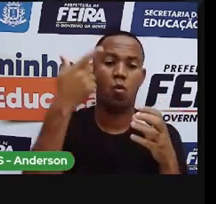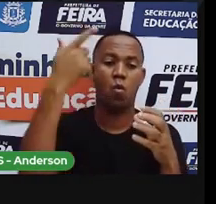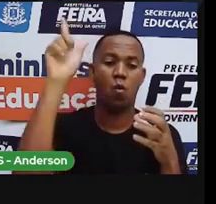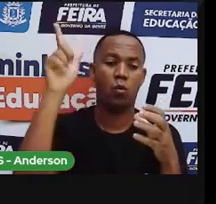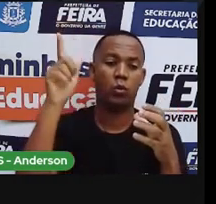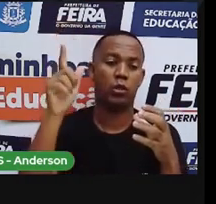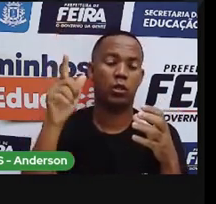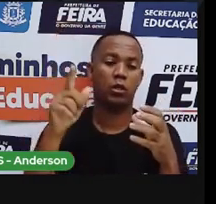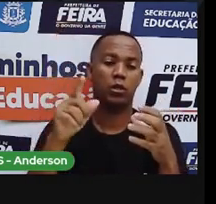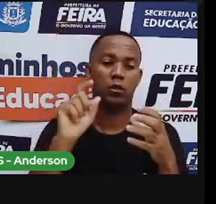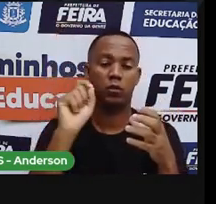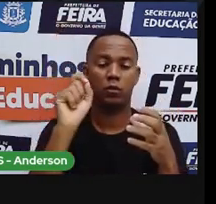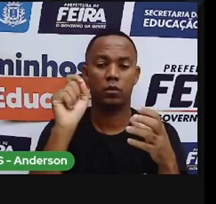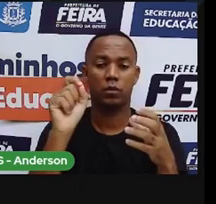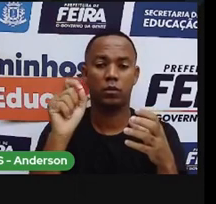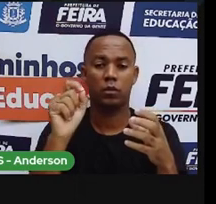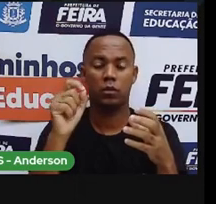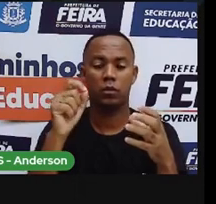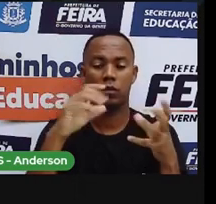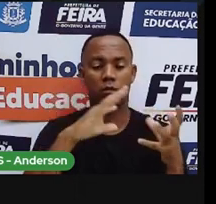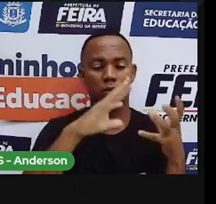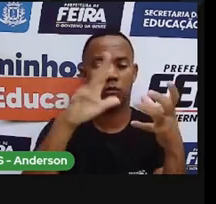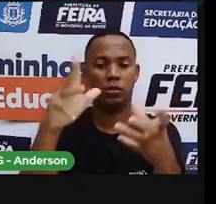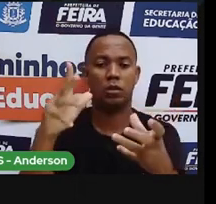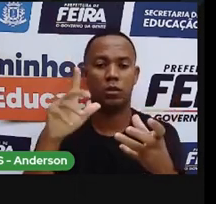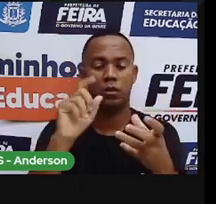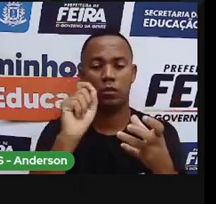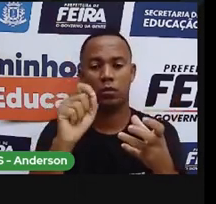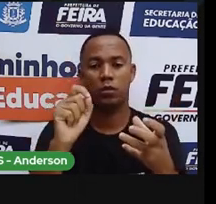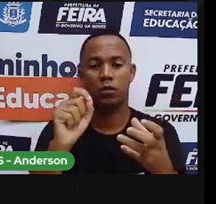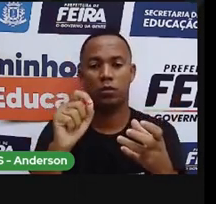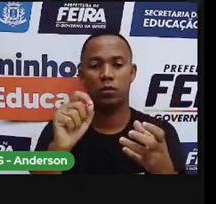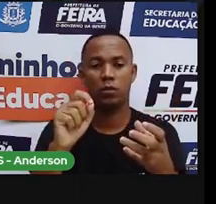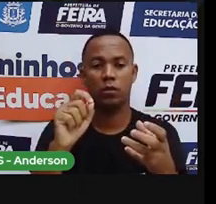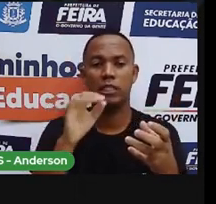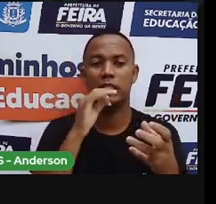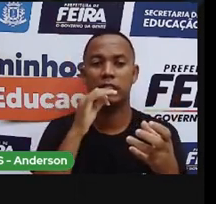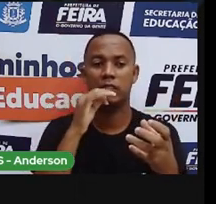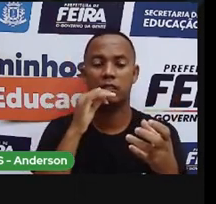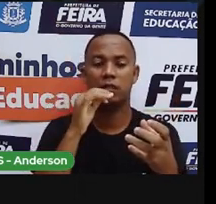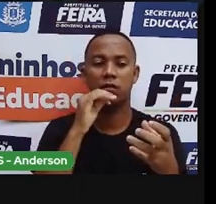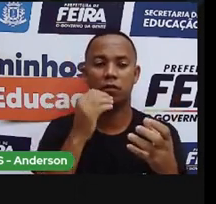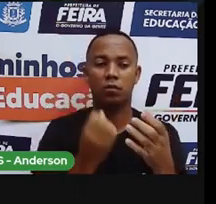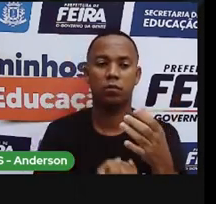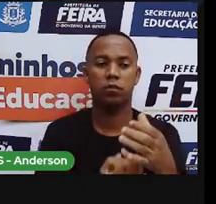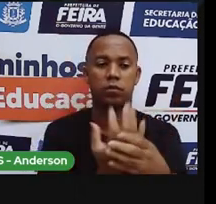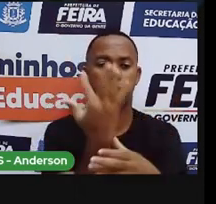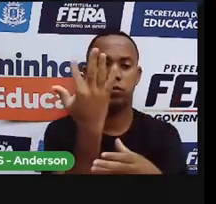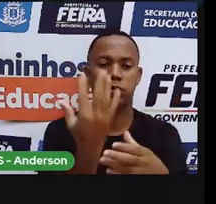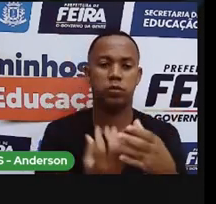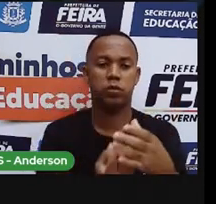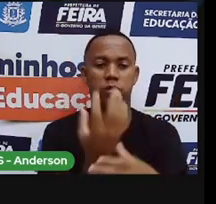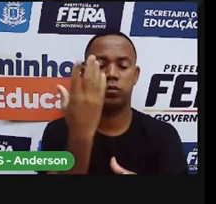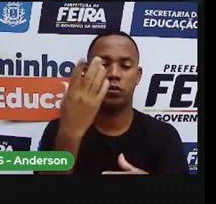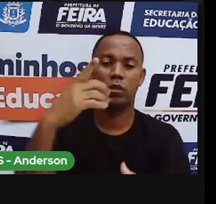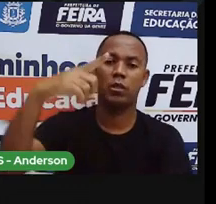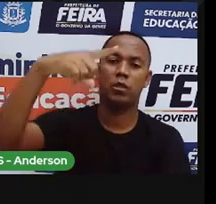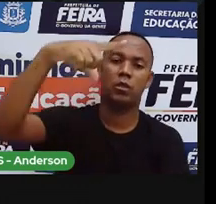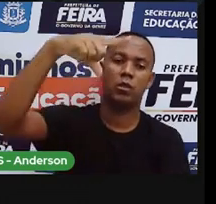corpo celeste, que é celeste porque está no céu, tá? E aí surgiu o quê? A Lua,